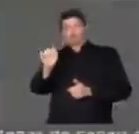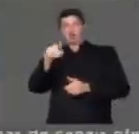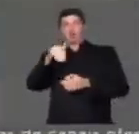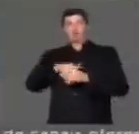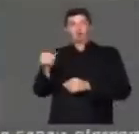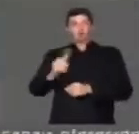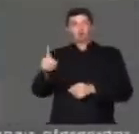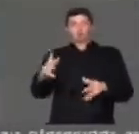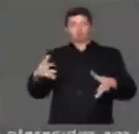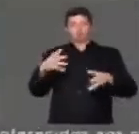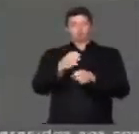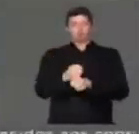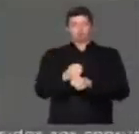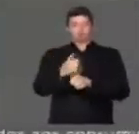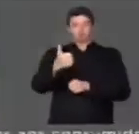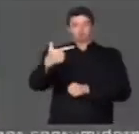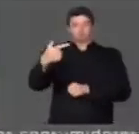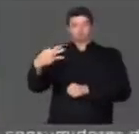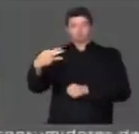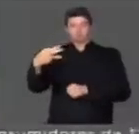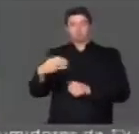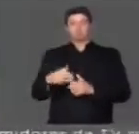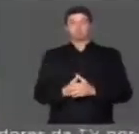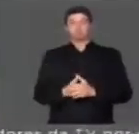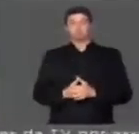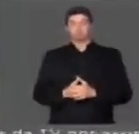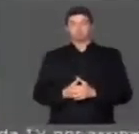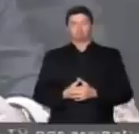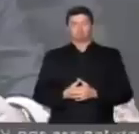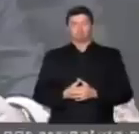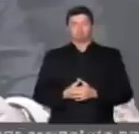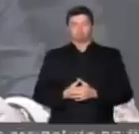123 votos contra. Nós vamos chamar o Estado da Paraíba.